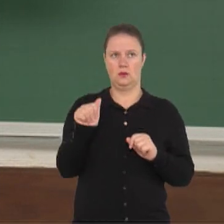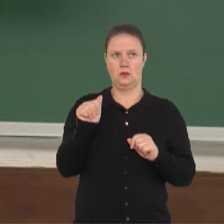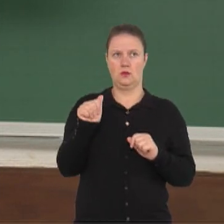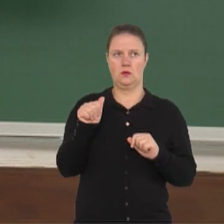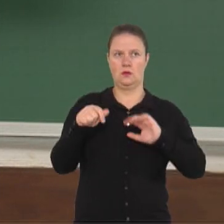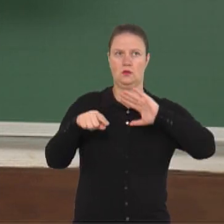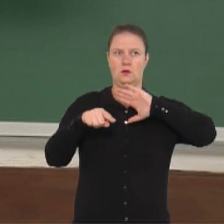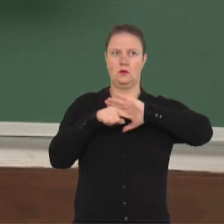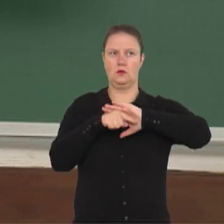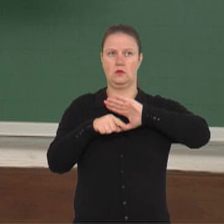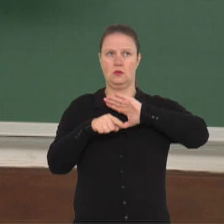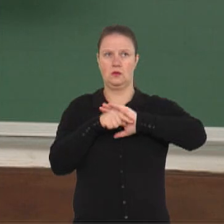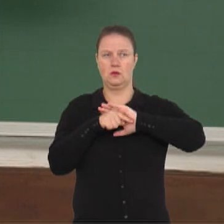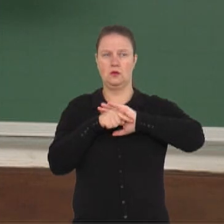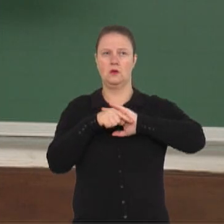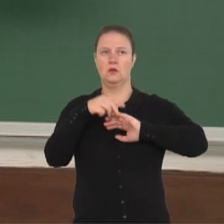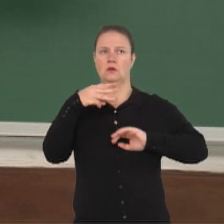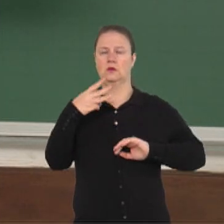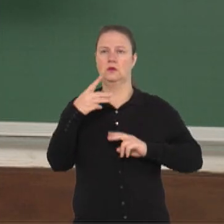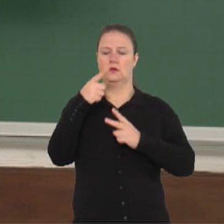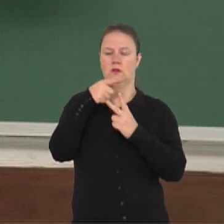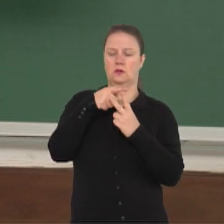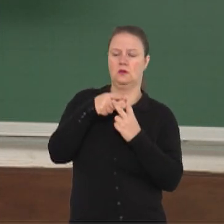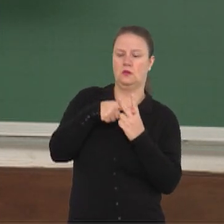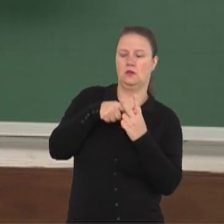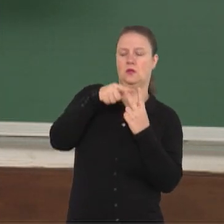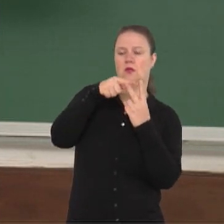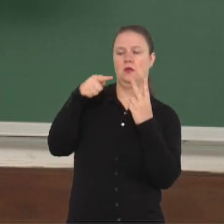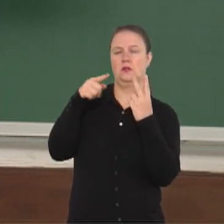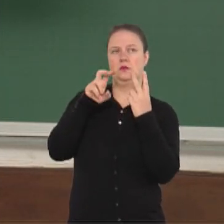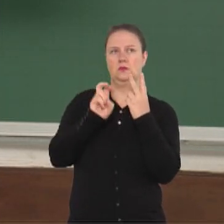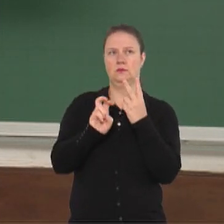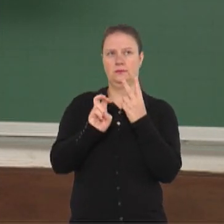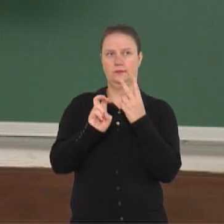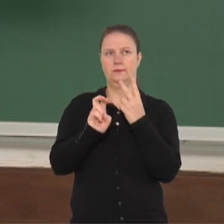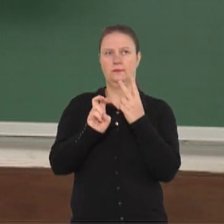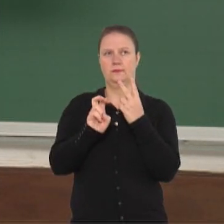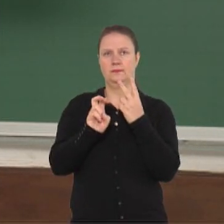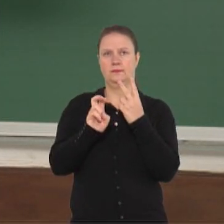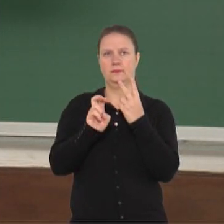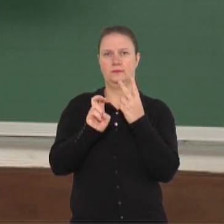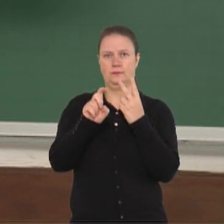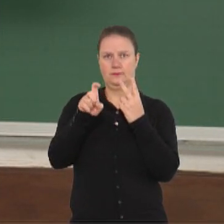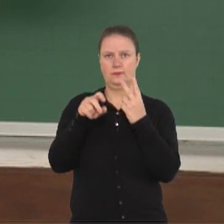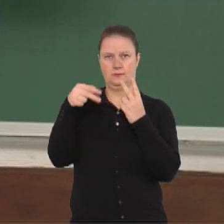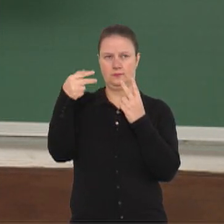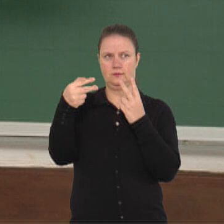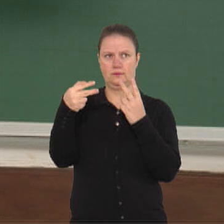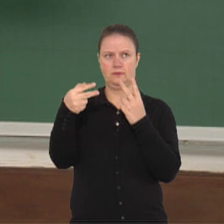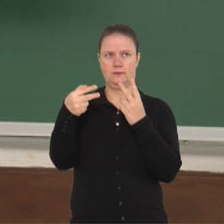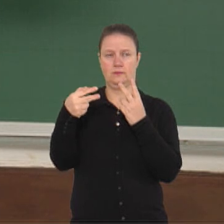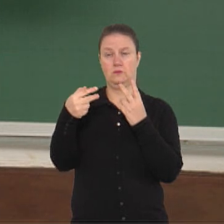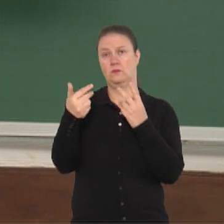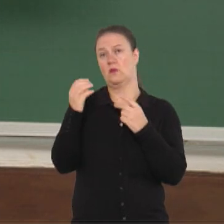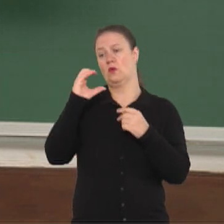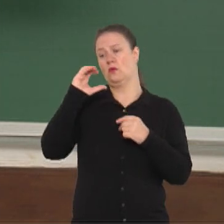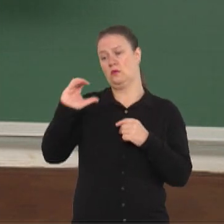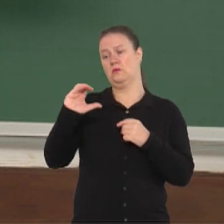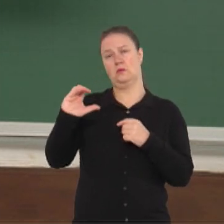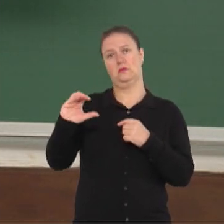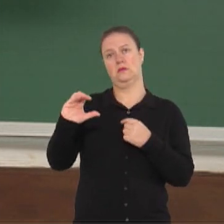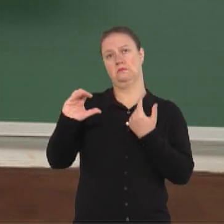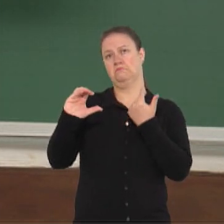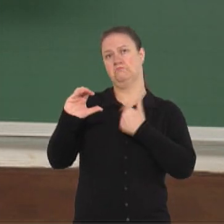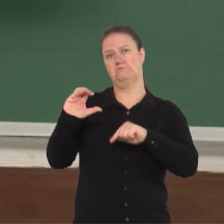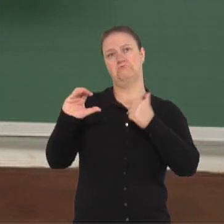5, é o valor que está acompanhando o x². E de novo aqui, como em outros exercícios que eu